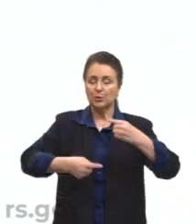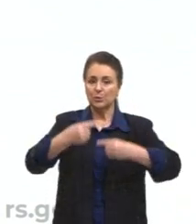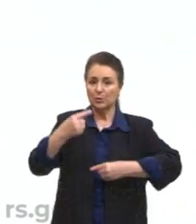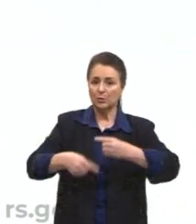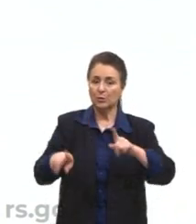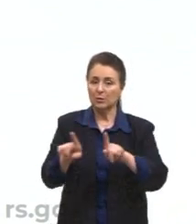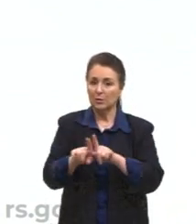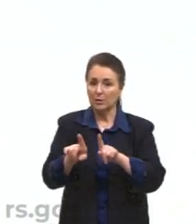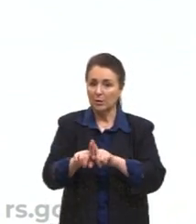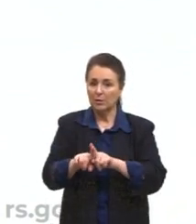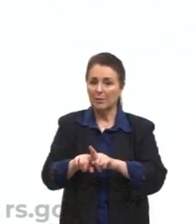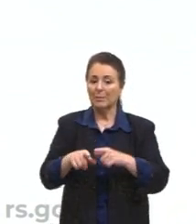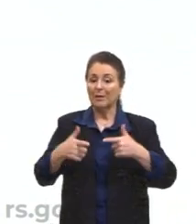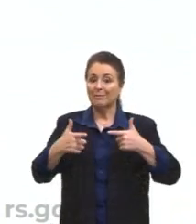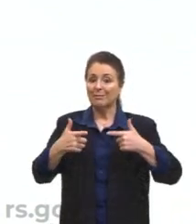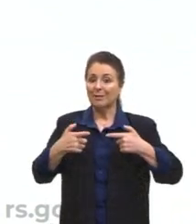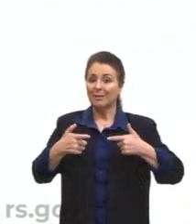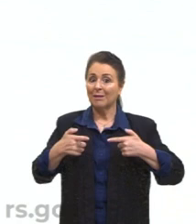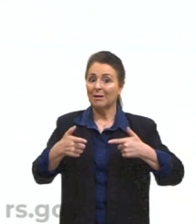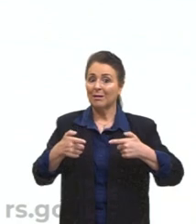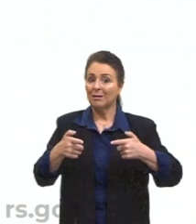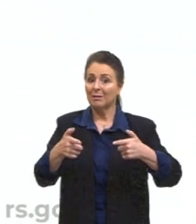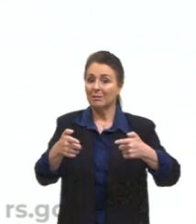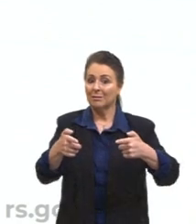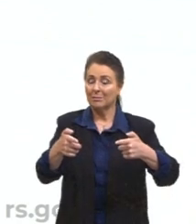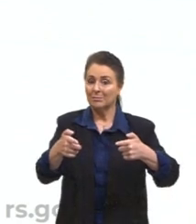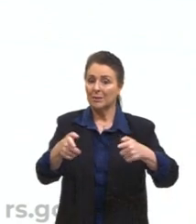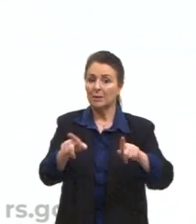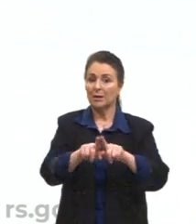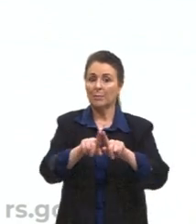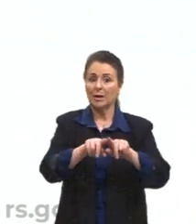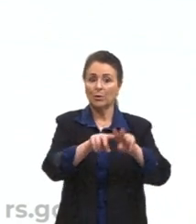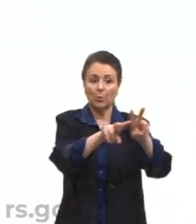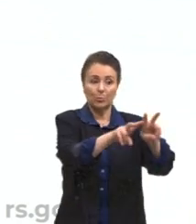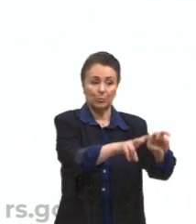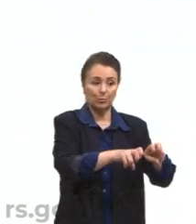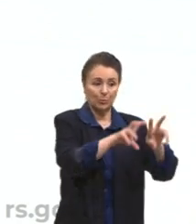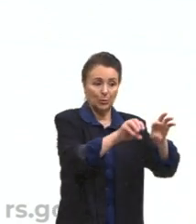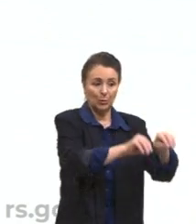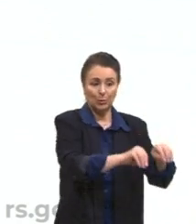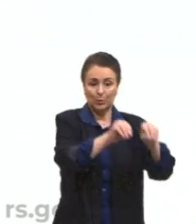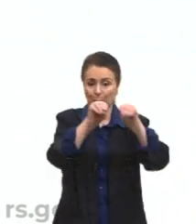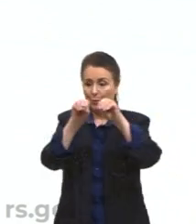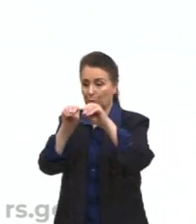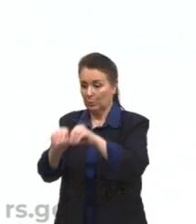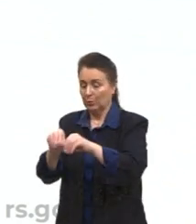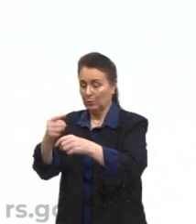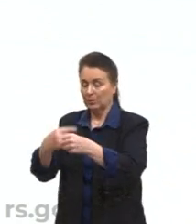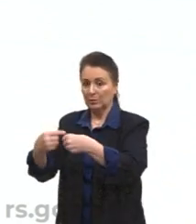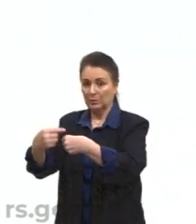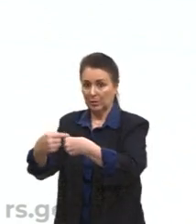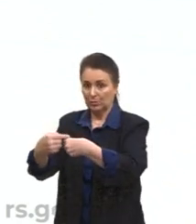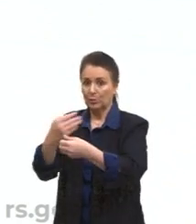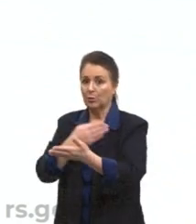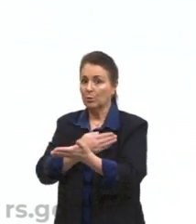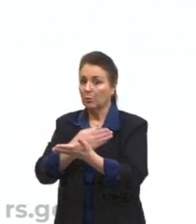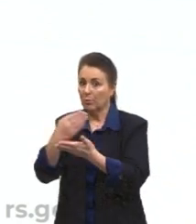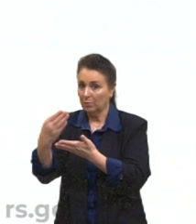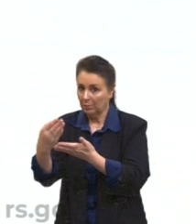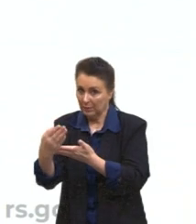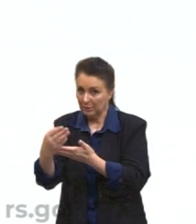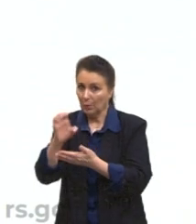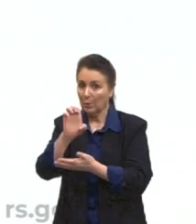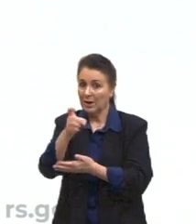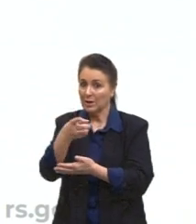essa questão das Armas nós discutimos a questão do êxodo rural a partir da década de 80 o Brasil tem esse processo do